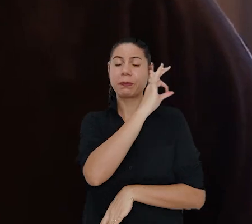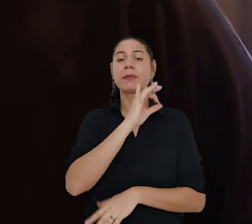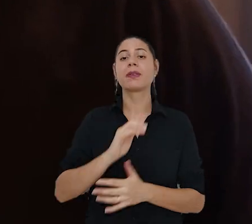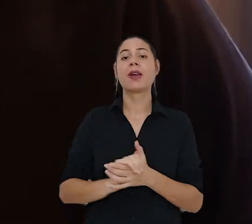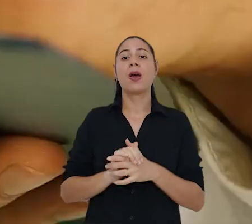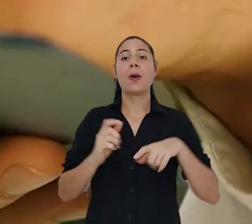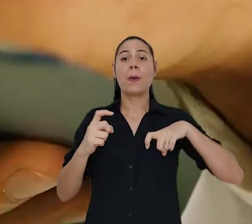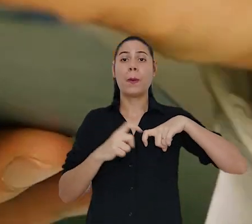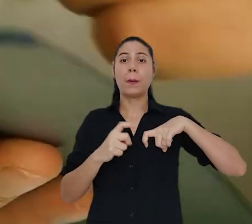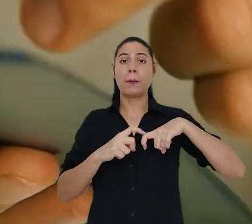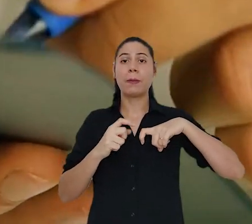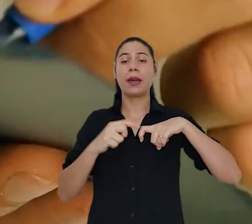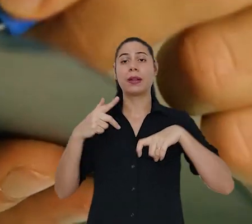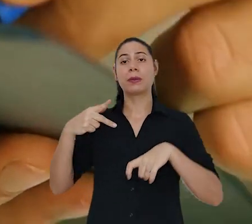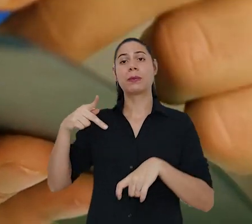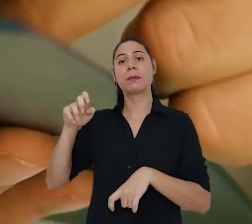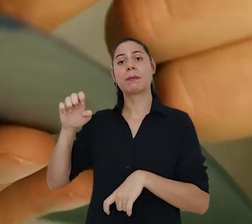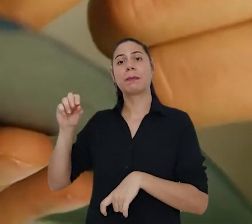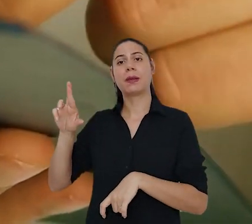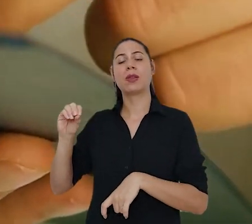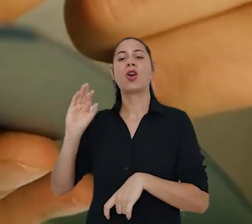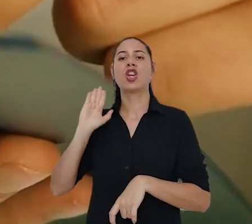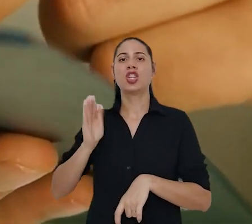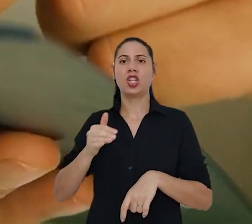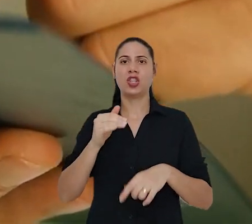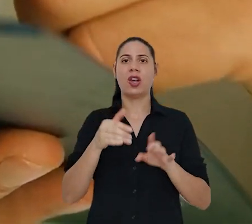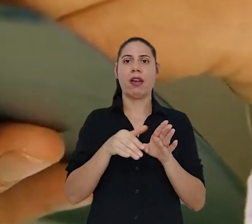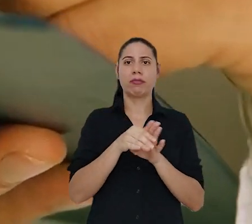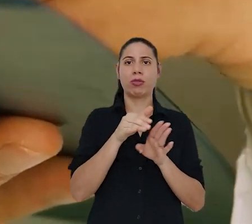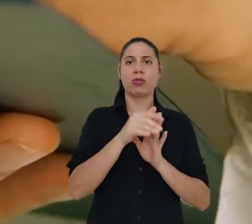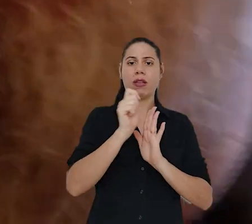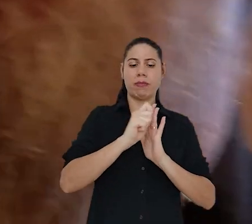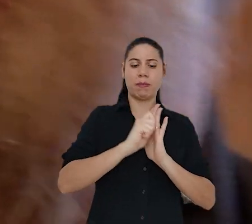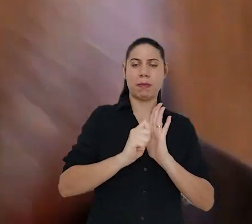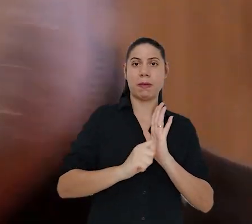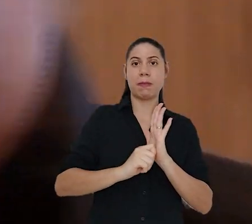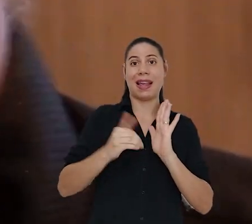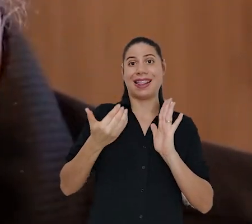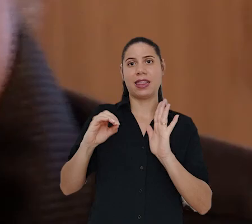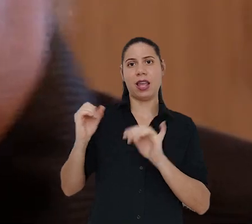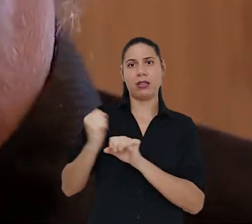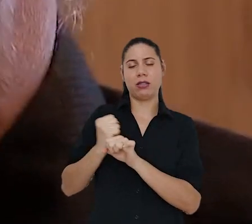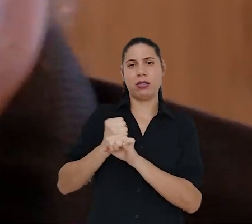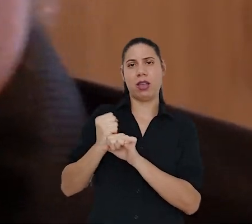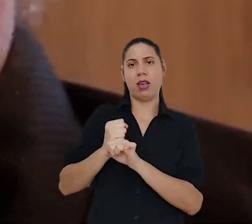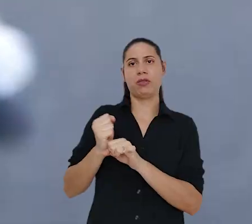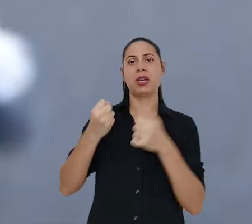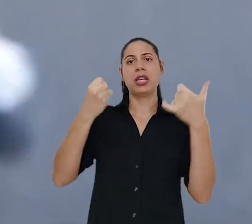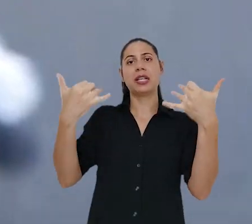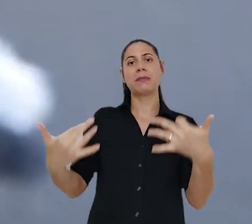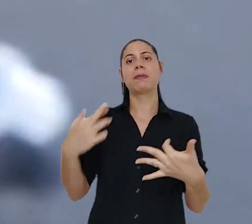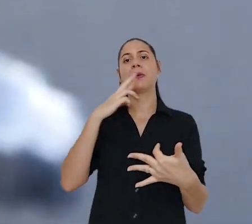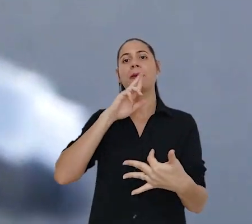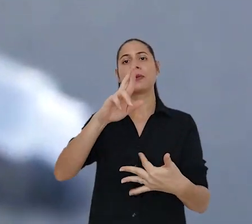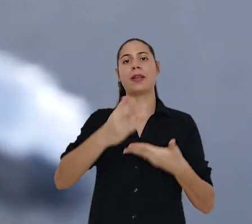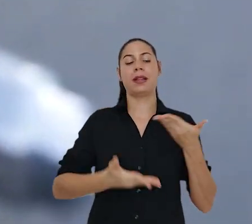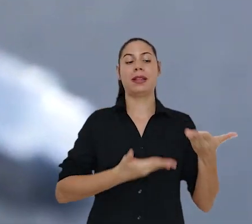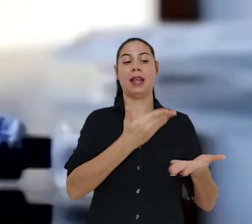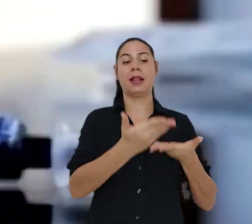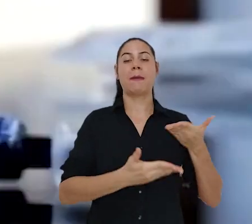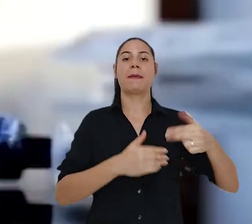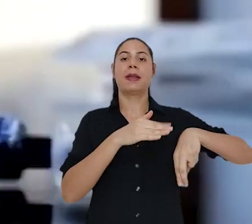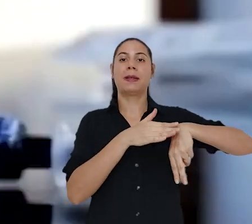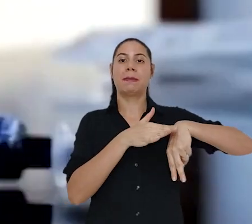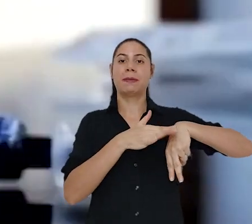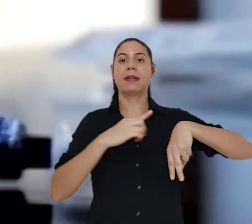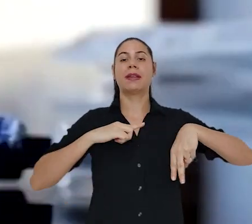neurocirurgião Pedro Pierro, que prescreve o canabidiol há quase 10 anos, fala dos resultados percebidos no tratamento de pacientes